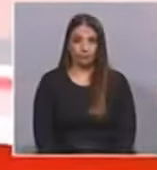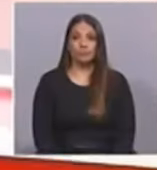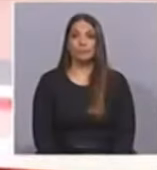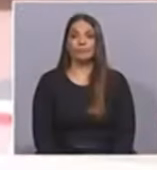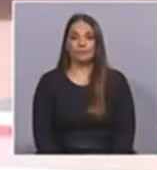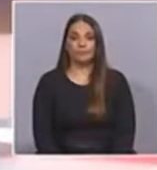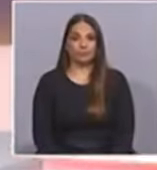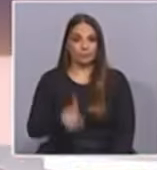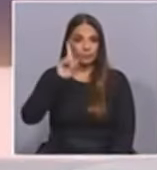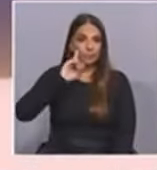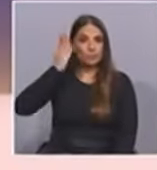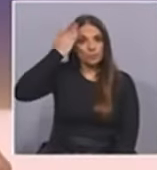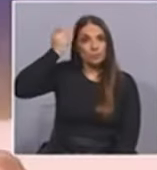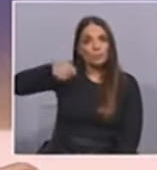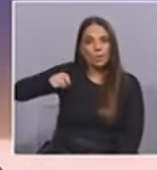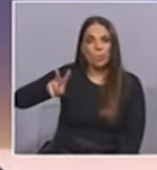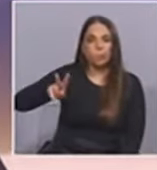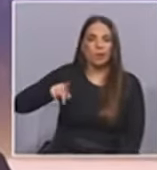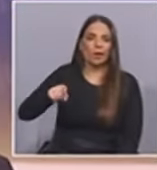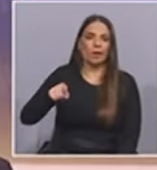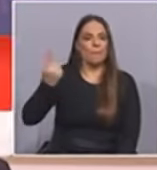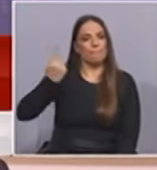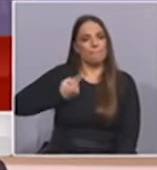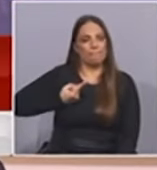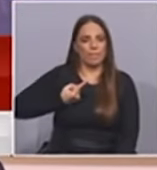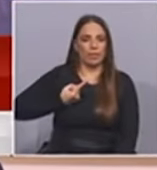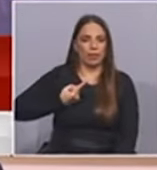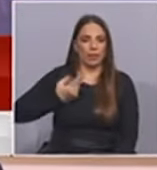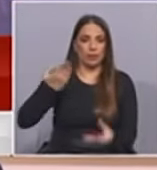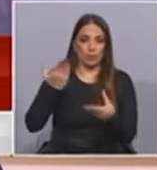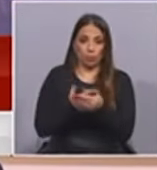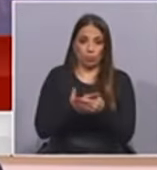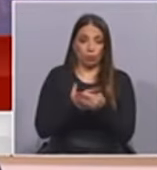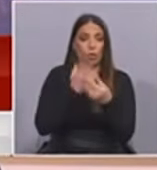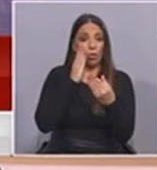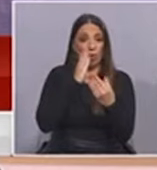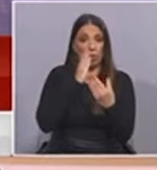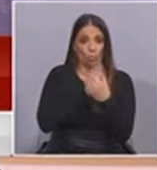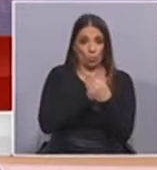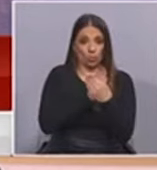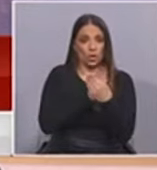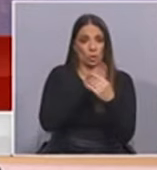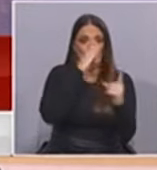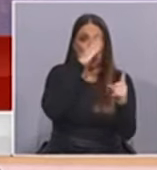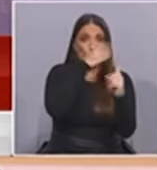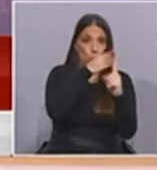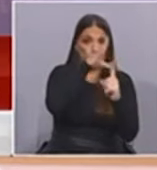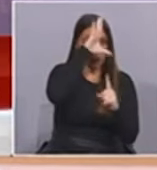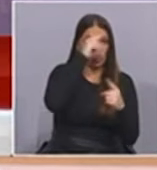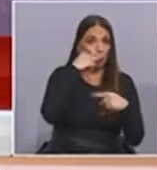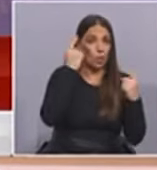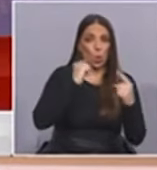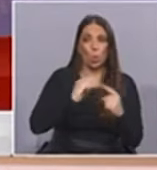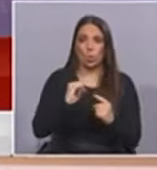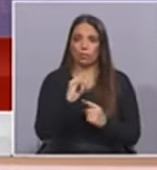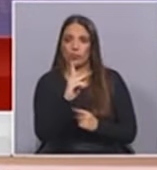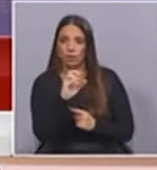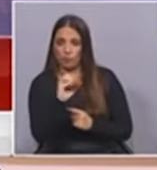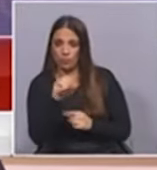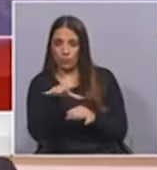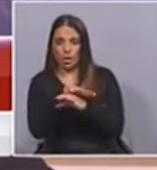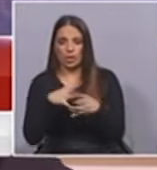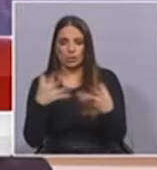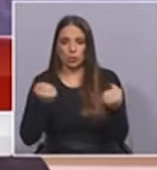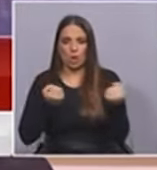o Juizado Especial Federal mandou para trás o processo de apelação do Ministério Público contra Hilux no